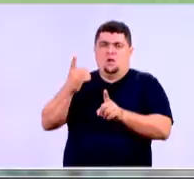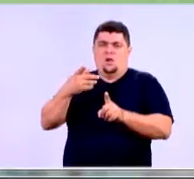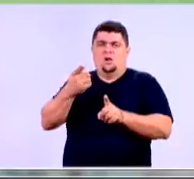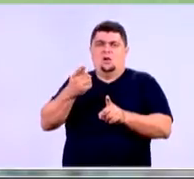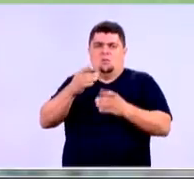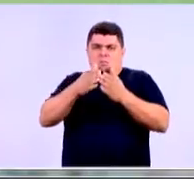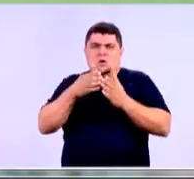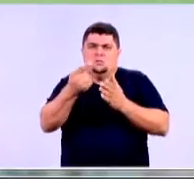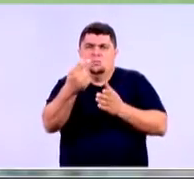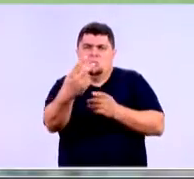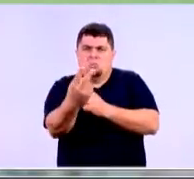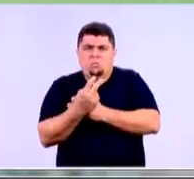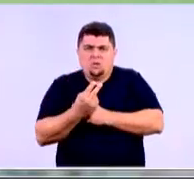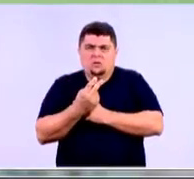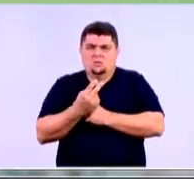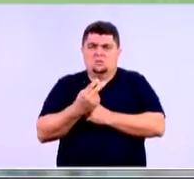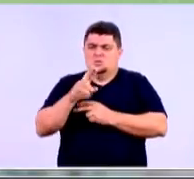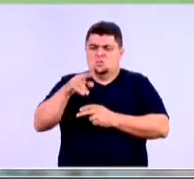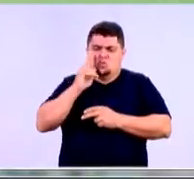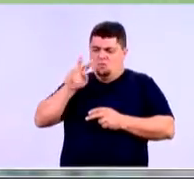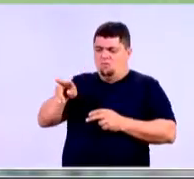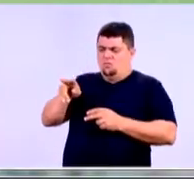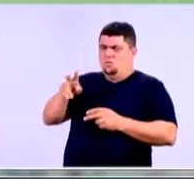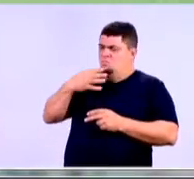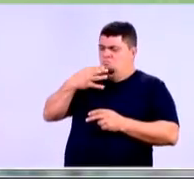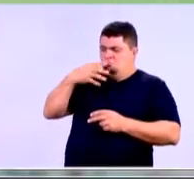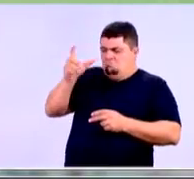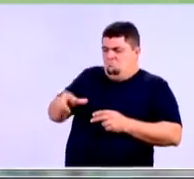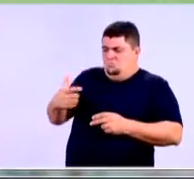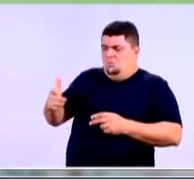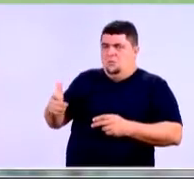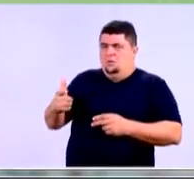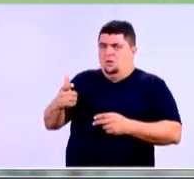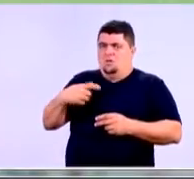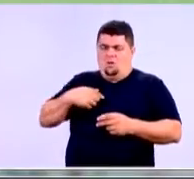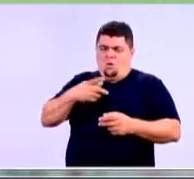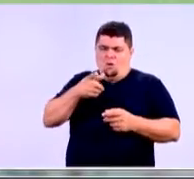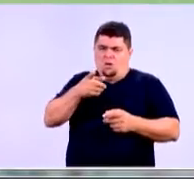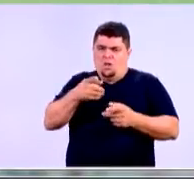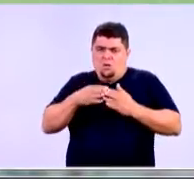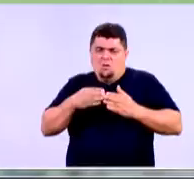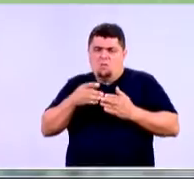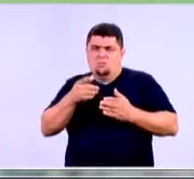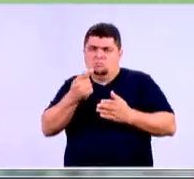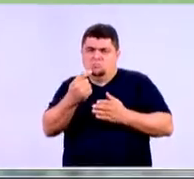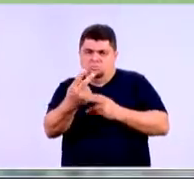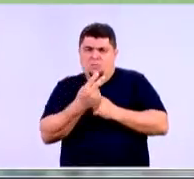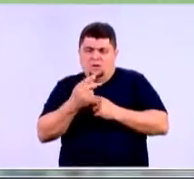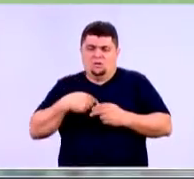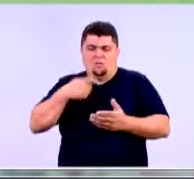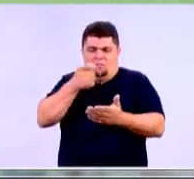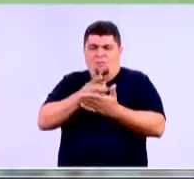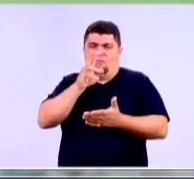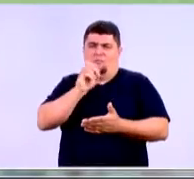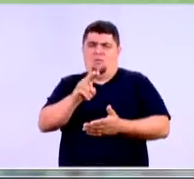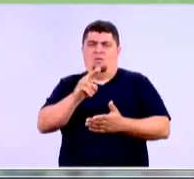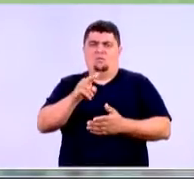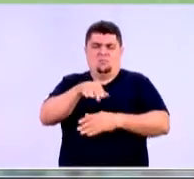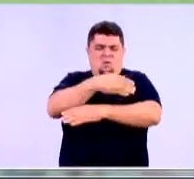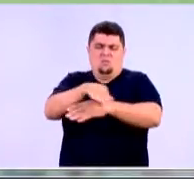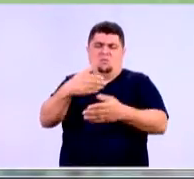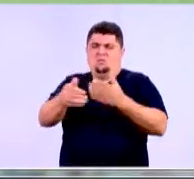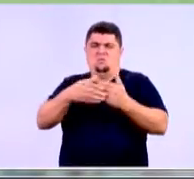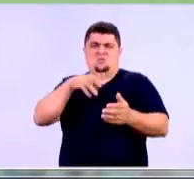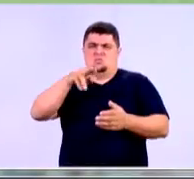razoável de dinheiro, comprometendo-se a devolvê-lo depois? O professor pergunta a você, se alguém te para na rua, a pessoa que você quase não conhece,